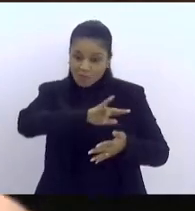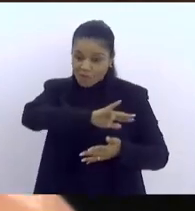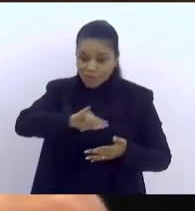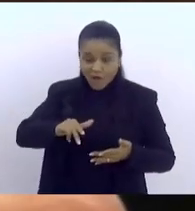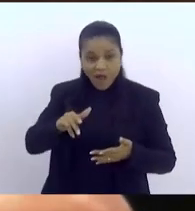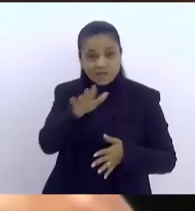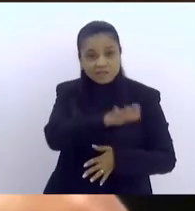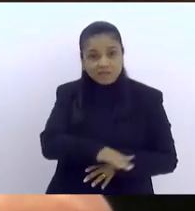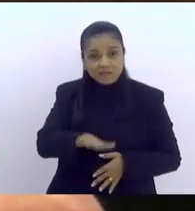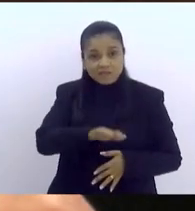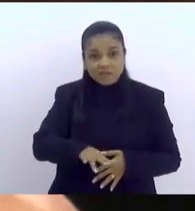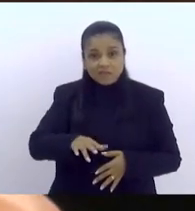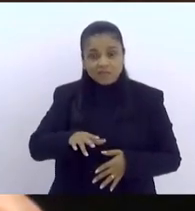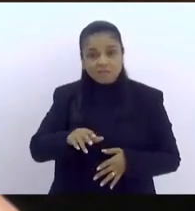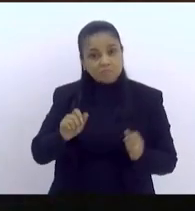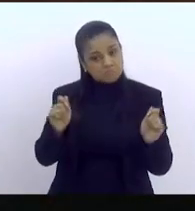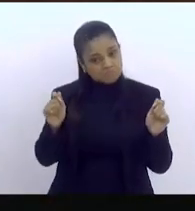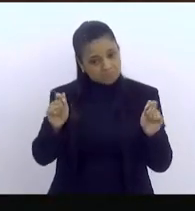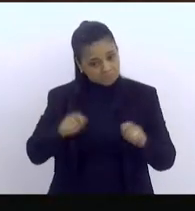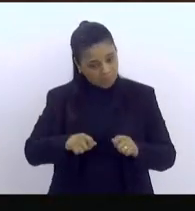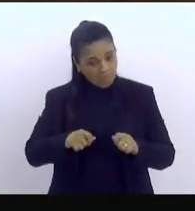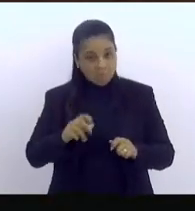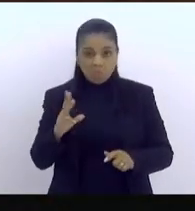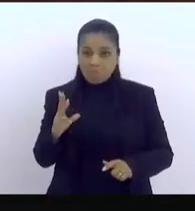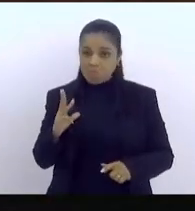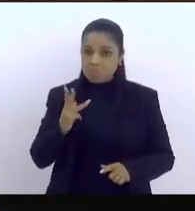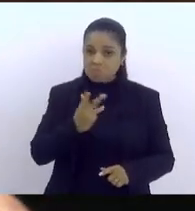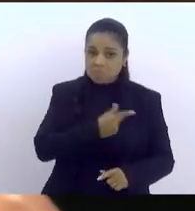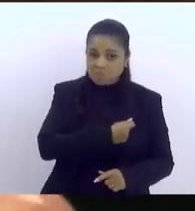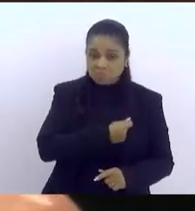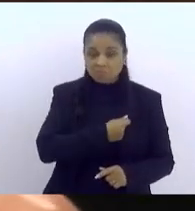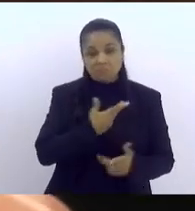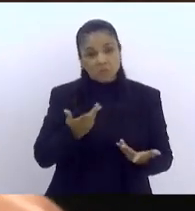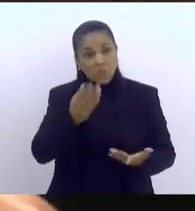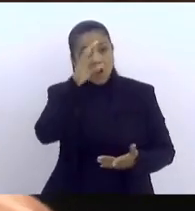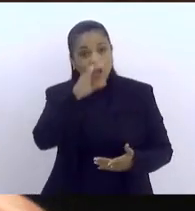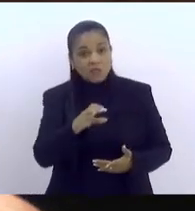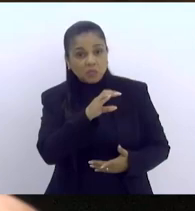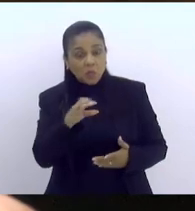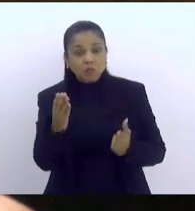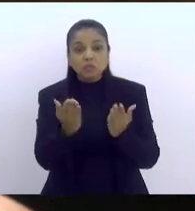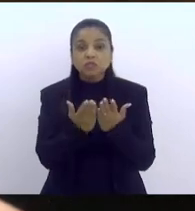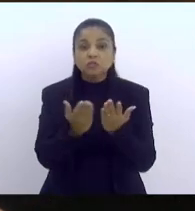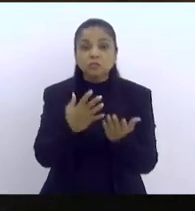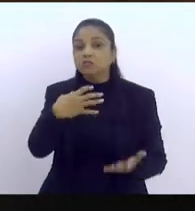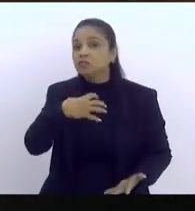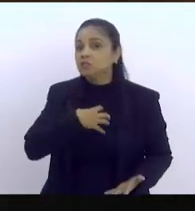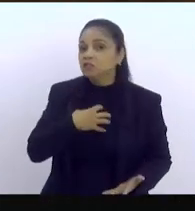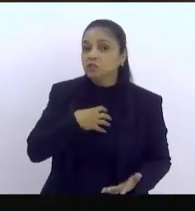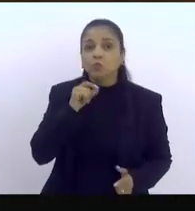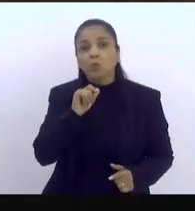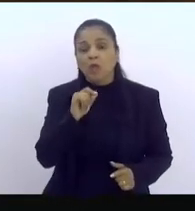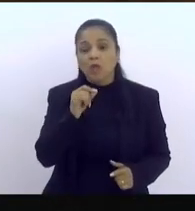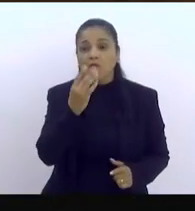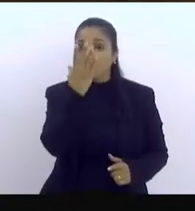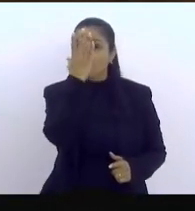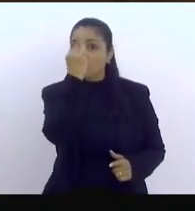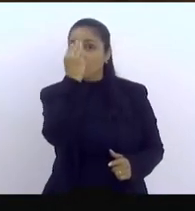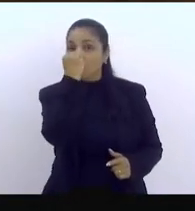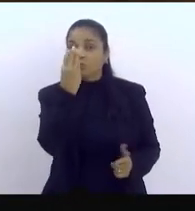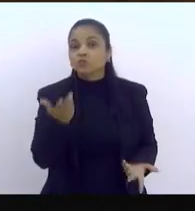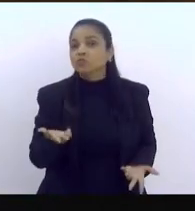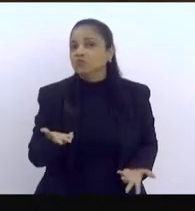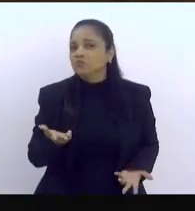ser trans. E aí, aos católicos, aos cristãos, qual o sentimento dessa foto aqui? Deixa eu deixar aqui um pouco